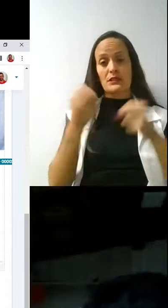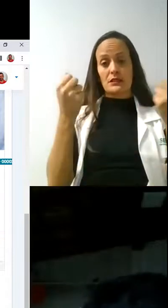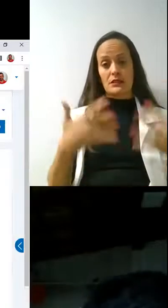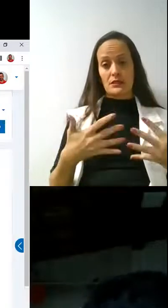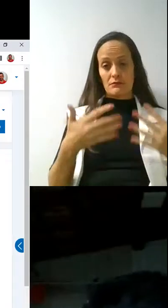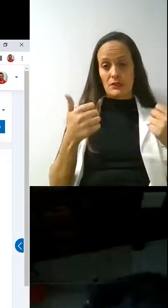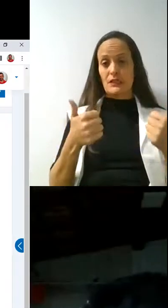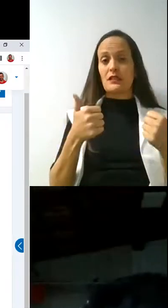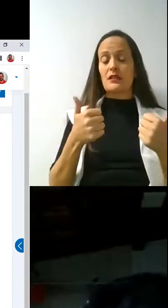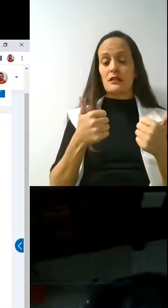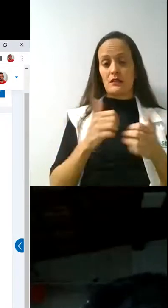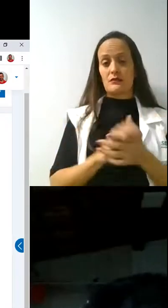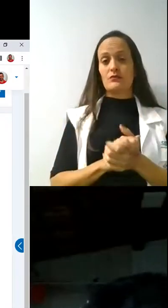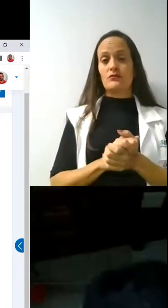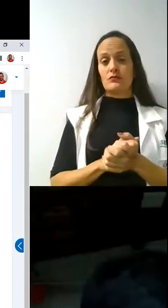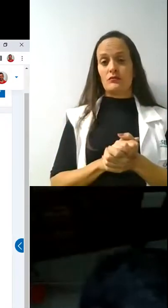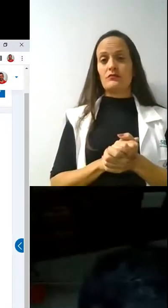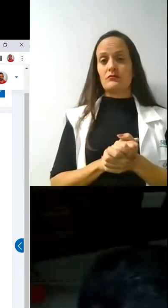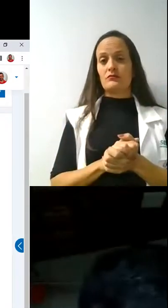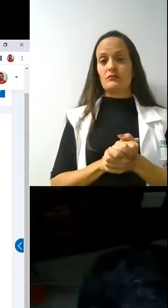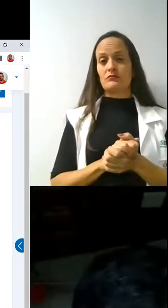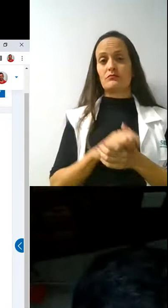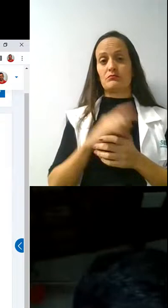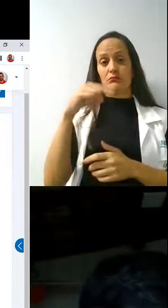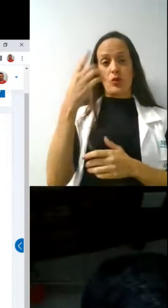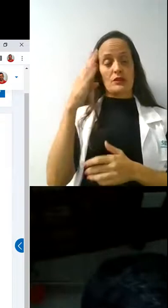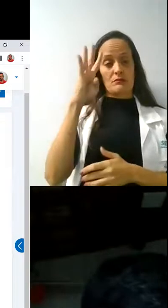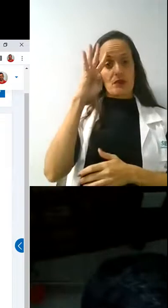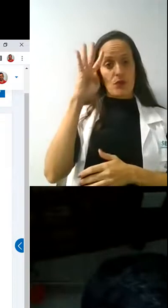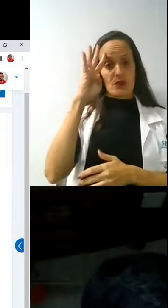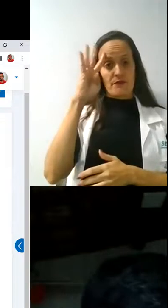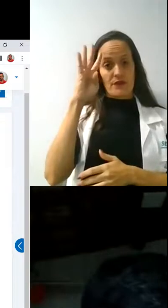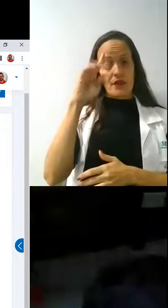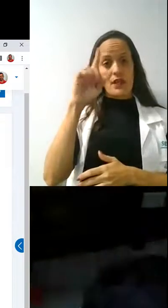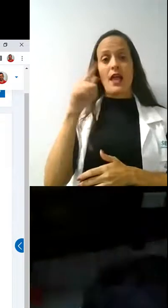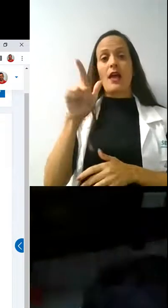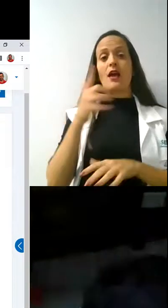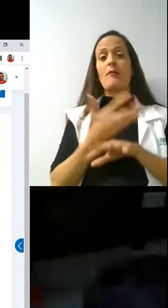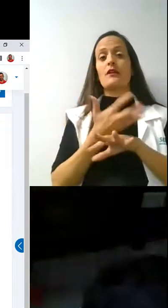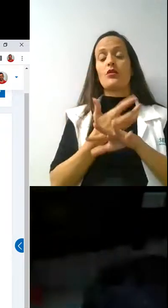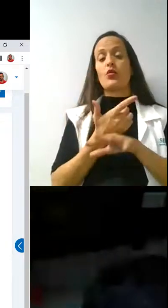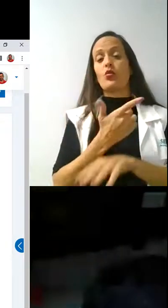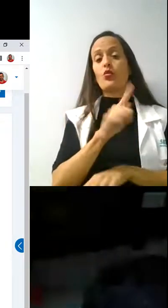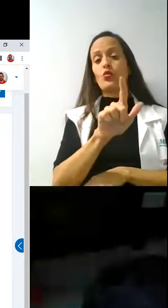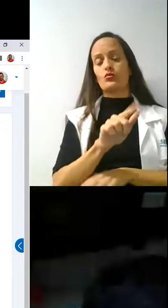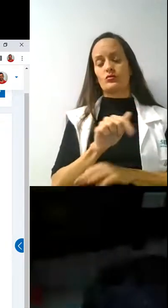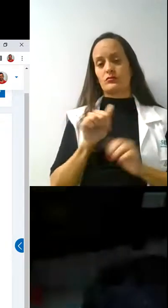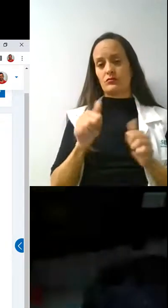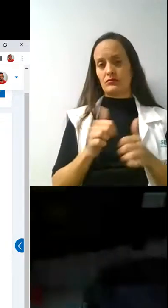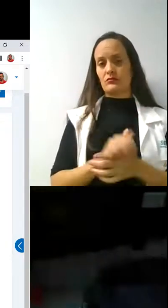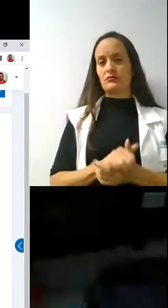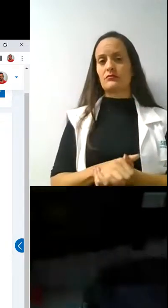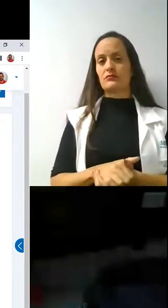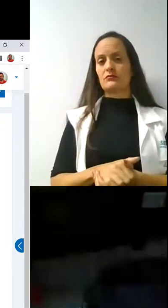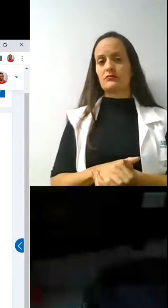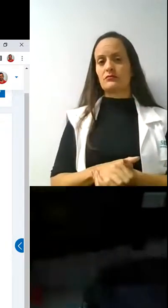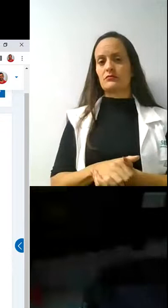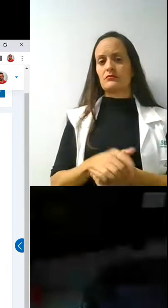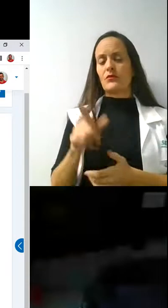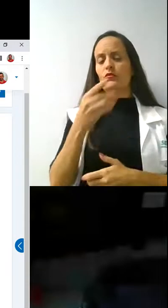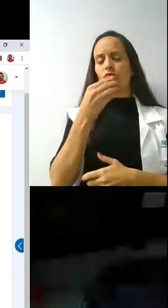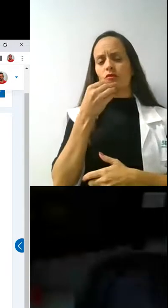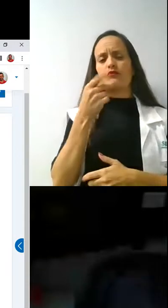saúde e segurança já vai começar dia 24, viu? Beleza. Então, por O isso meu que eu não, falo já pra fiz vocês tudo, deixarem. só o 3 que esqueci de escrever milímetro,